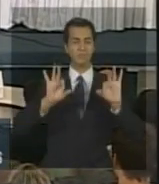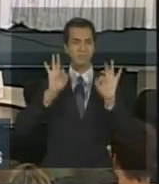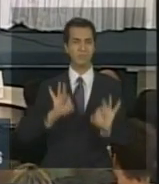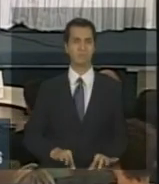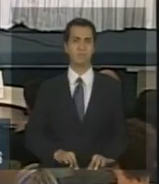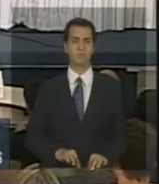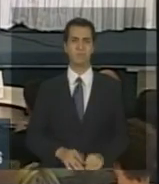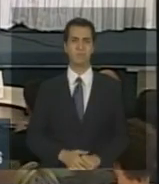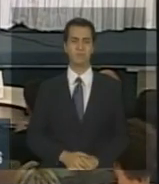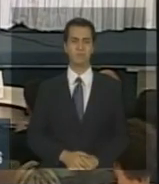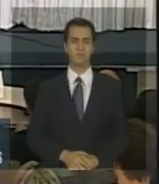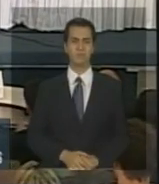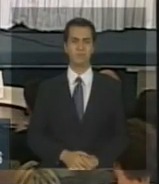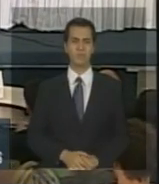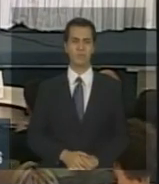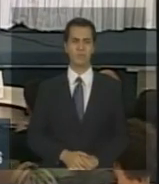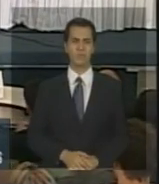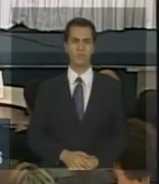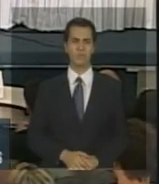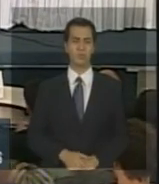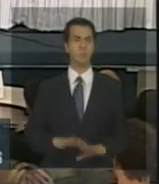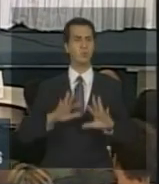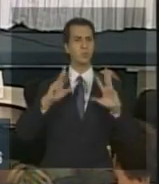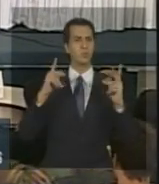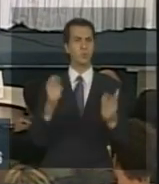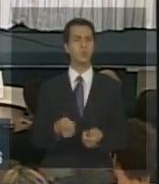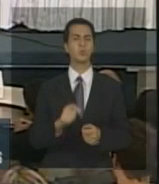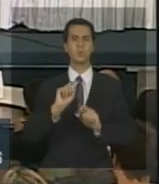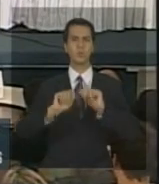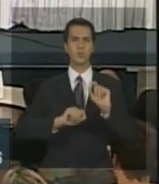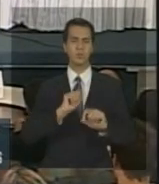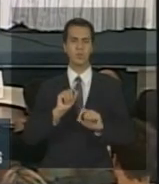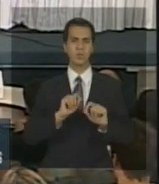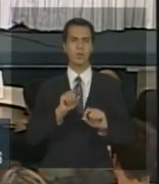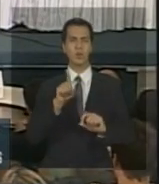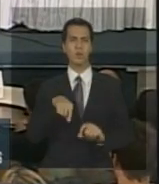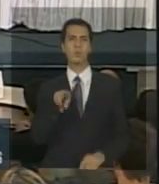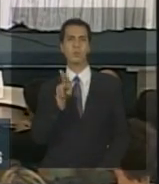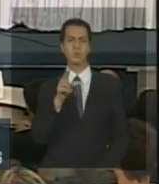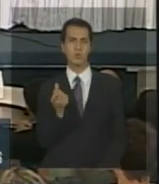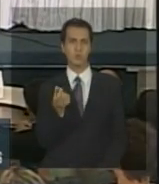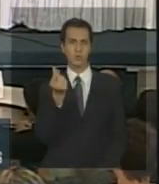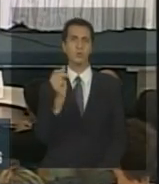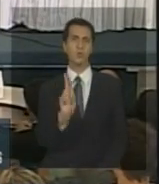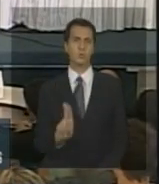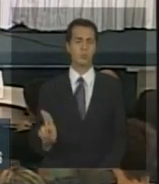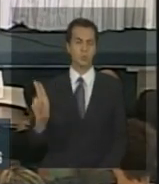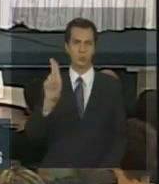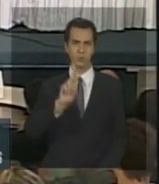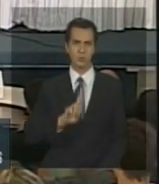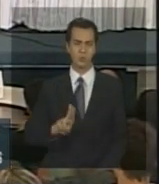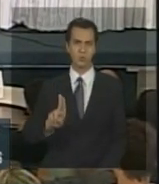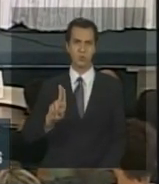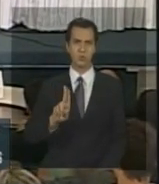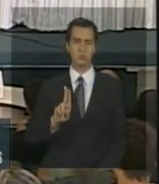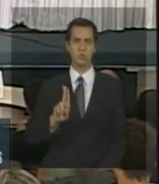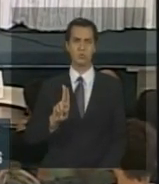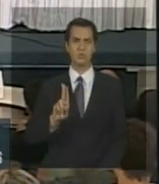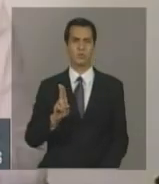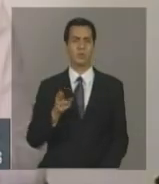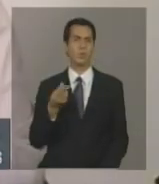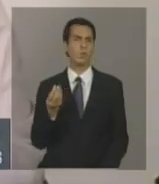que tudo que diz respeito à utilização dos recursos, do ponto de vista mais